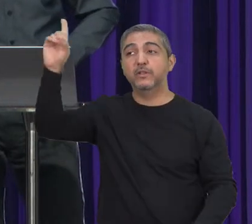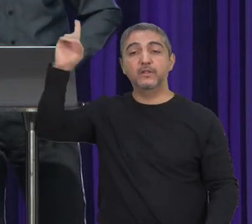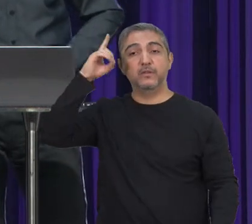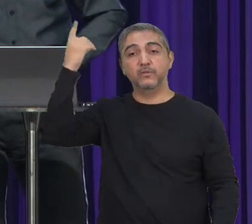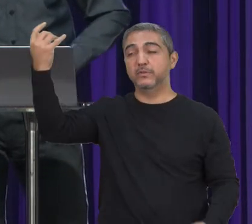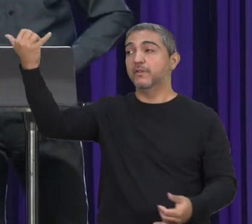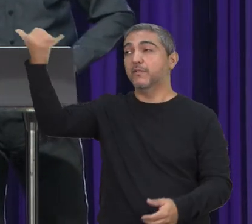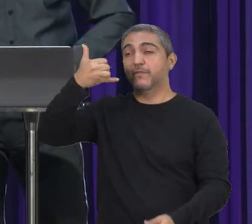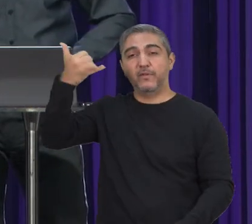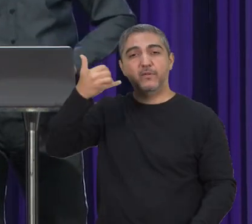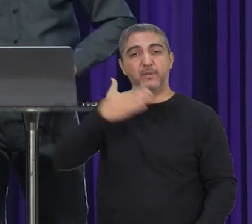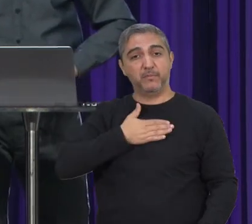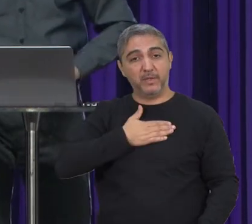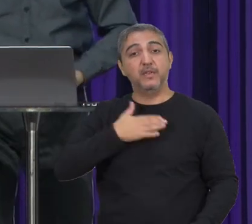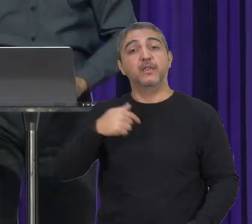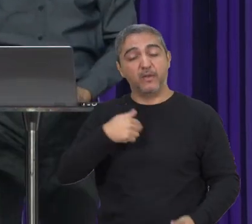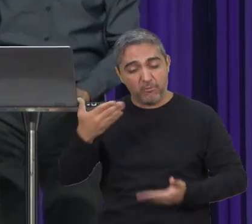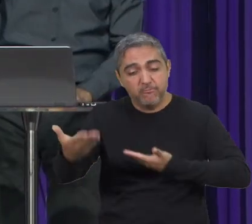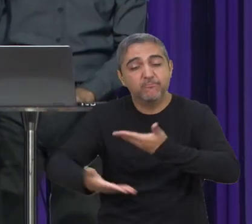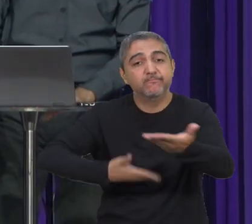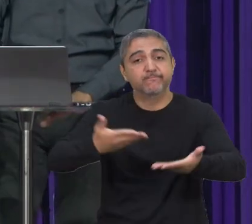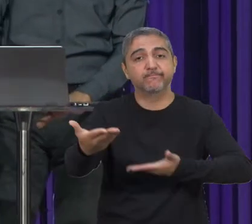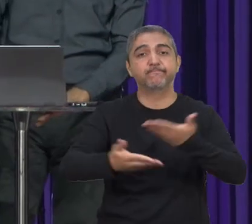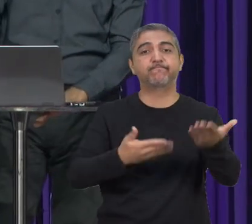compartilhei com vocês.